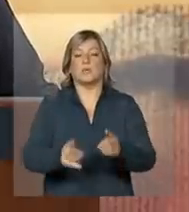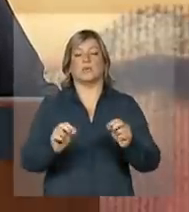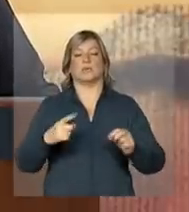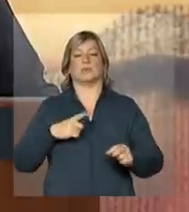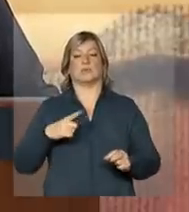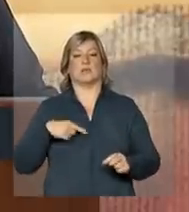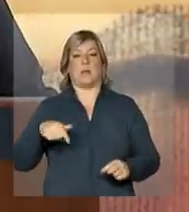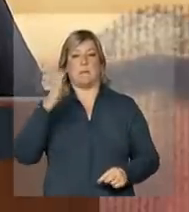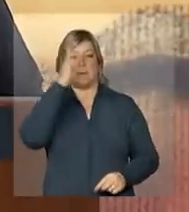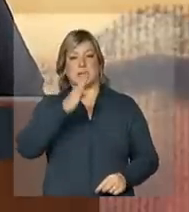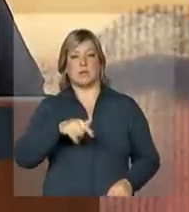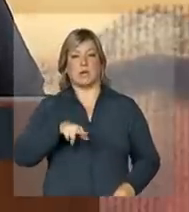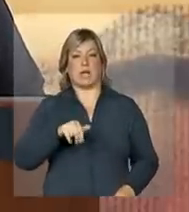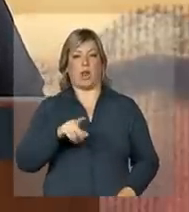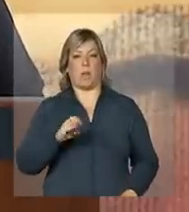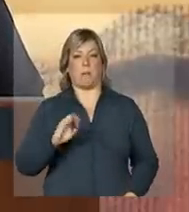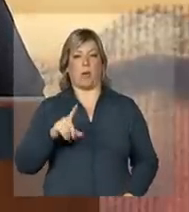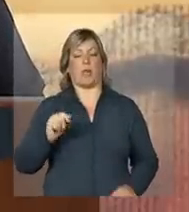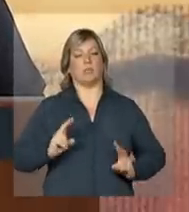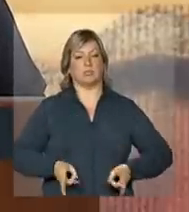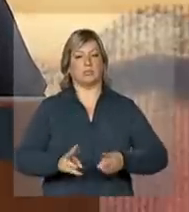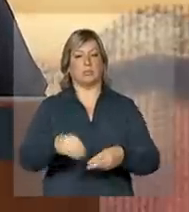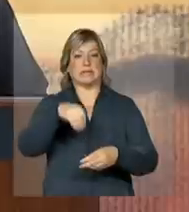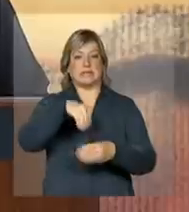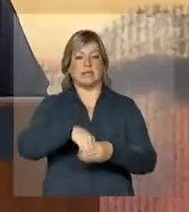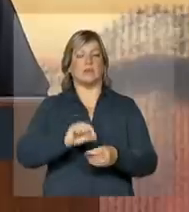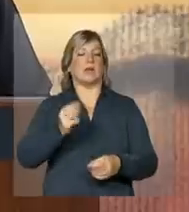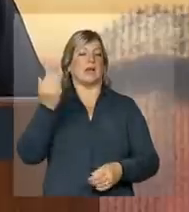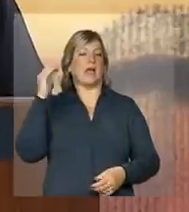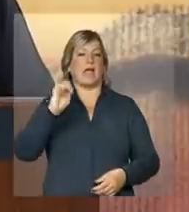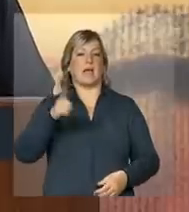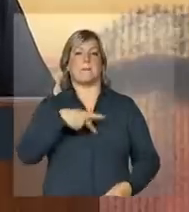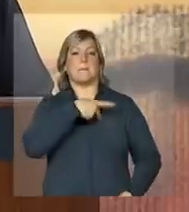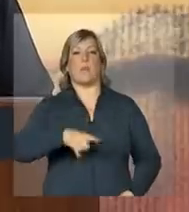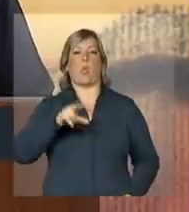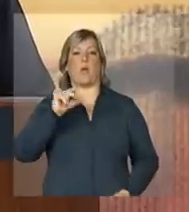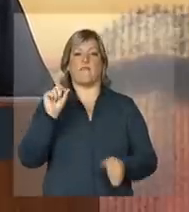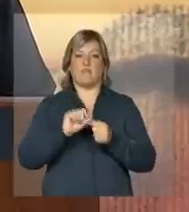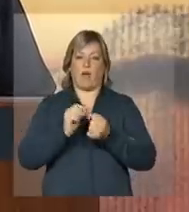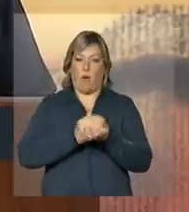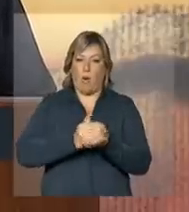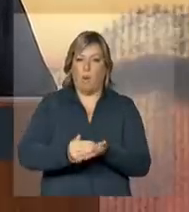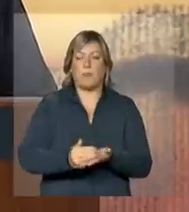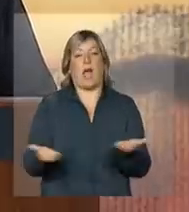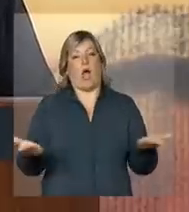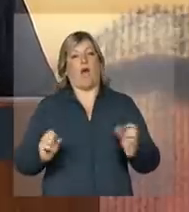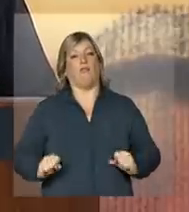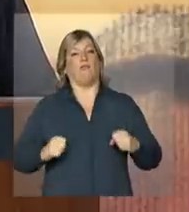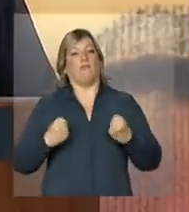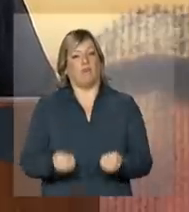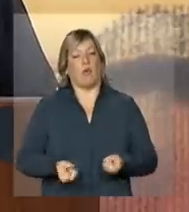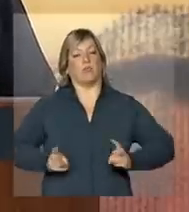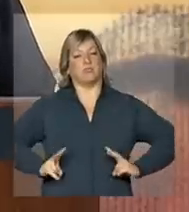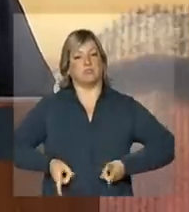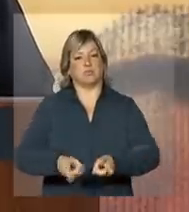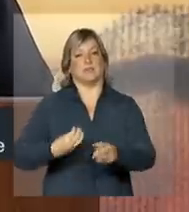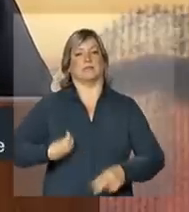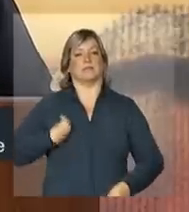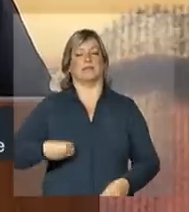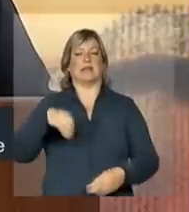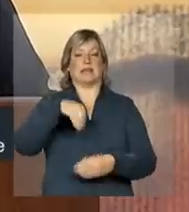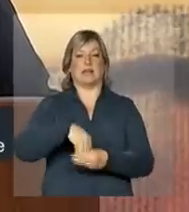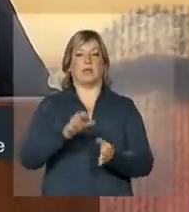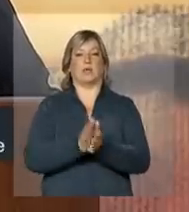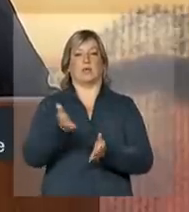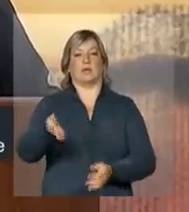quilombola construído dentro do mandato do presidente Lula e sendo reforçado ao longo do mandado da